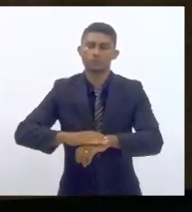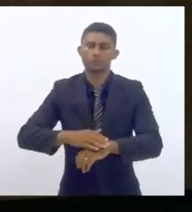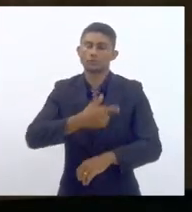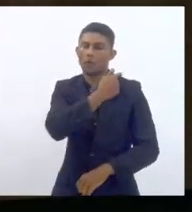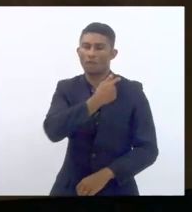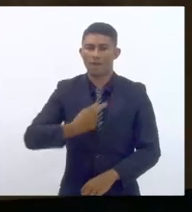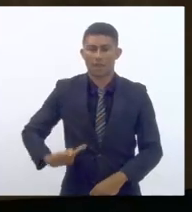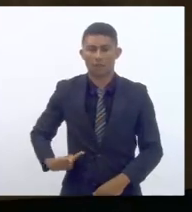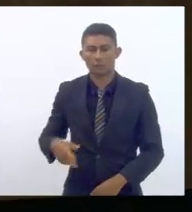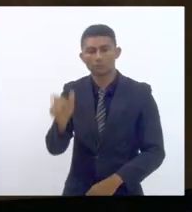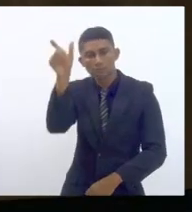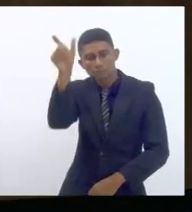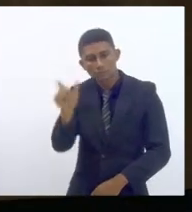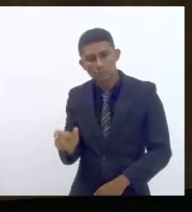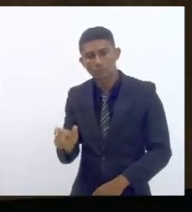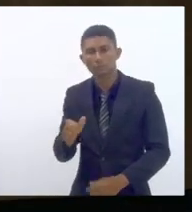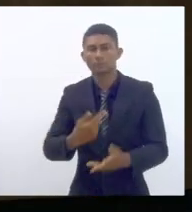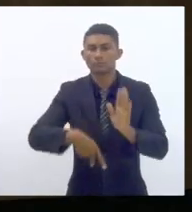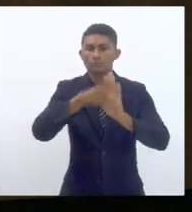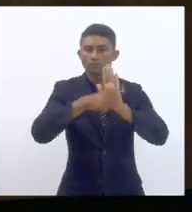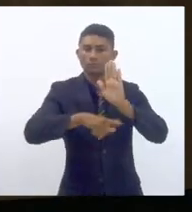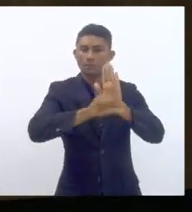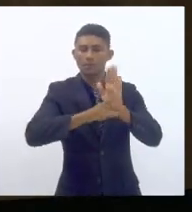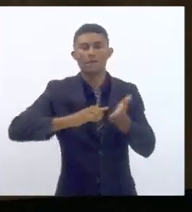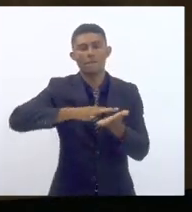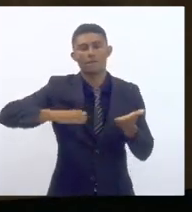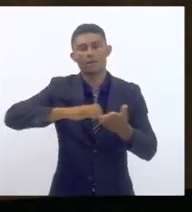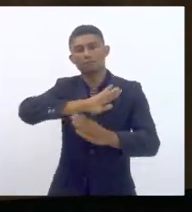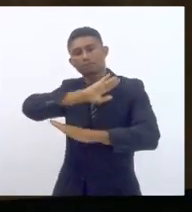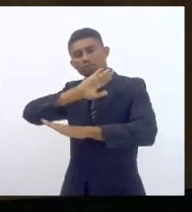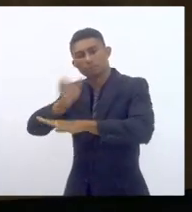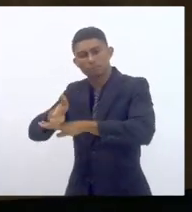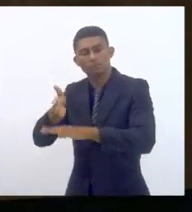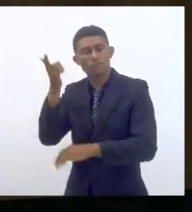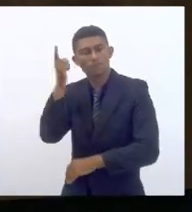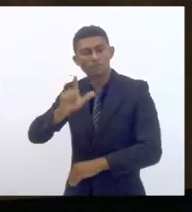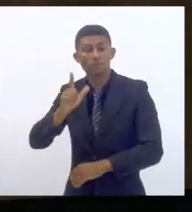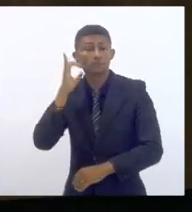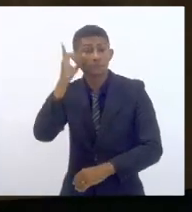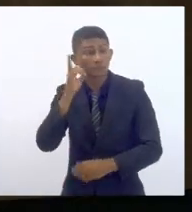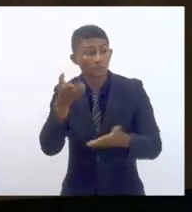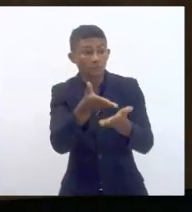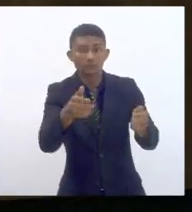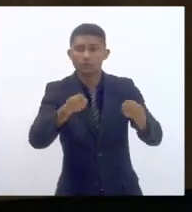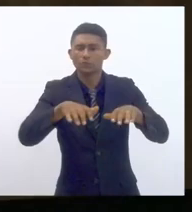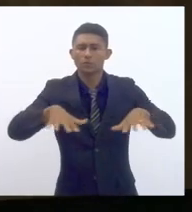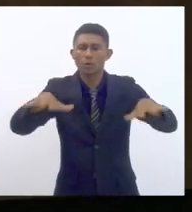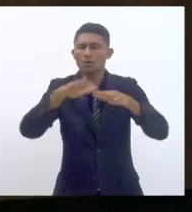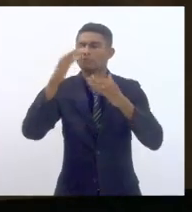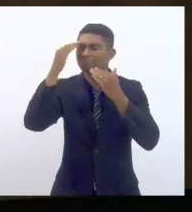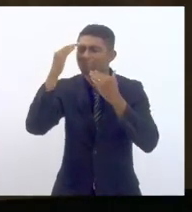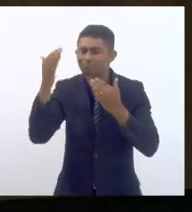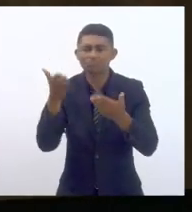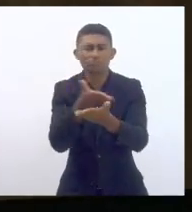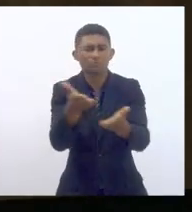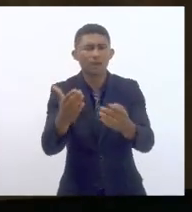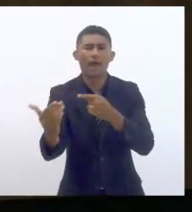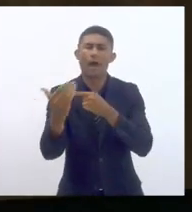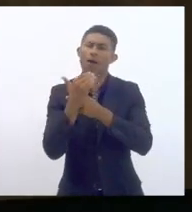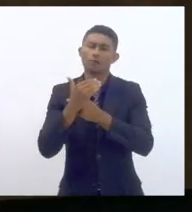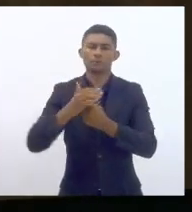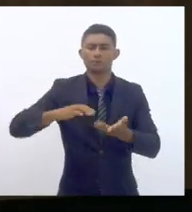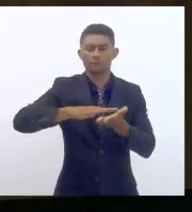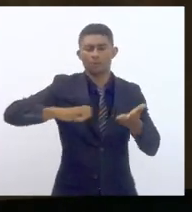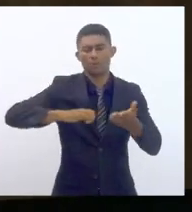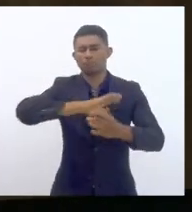integral ao nosso projeto foi derrubado. Então, quero agradecer aos deputados e às deputadas que contribuíram para derrubar